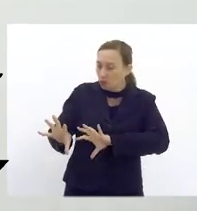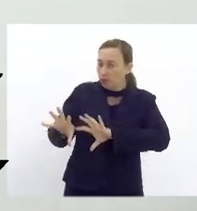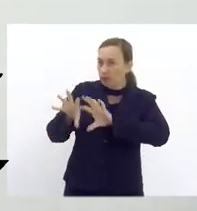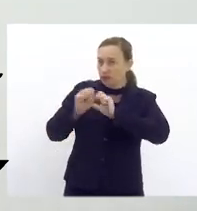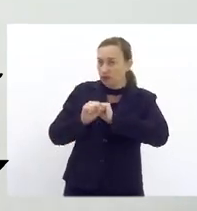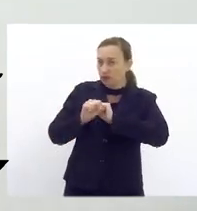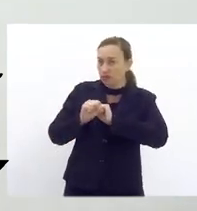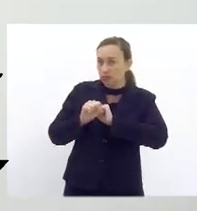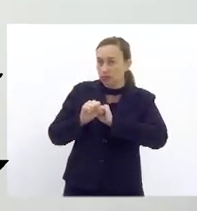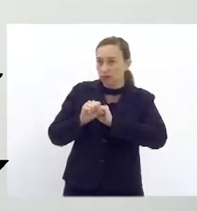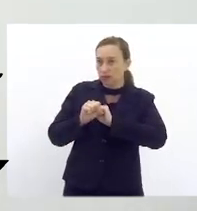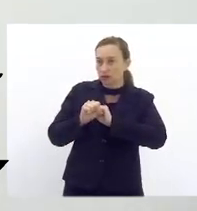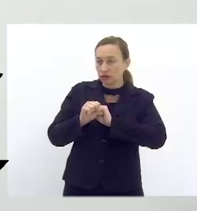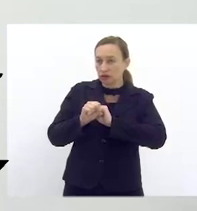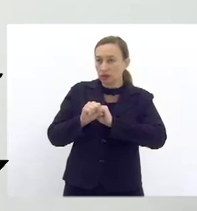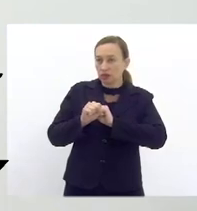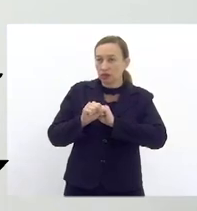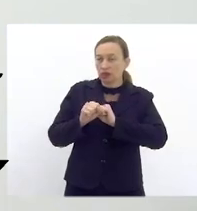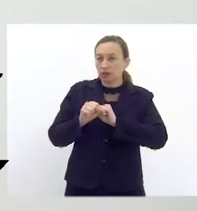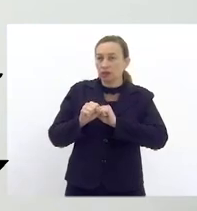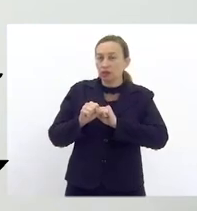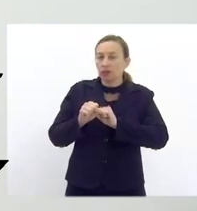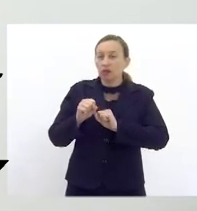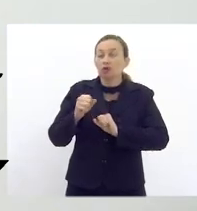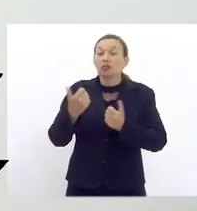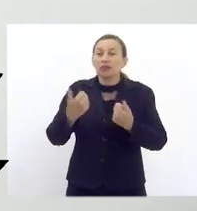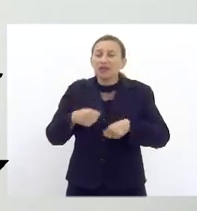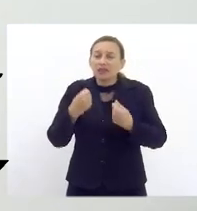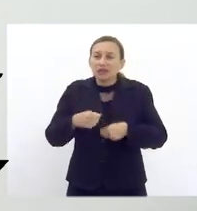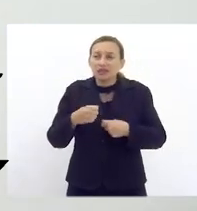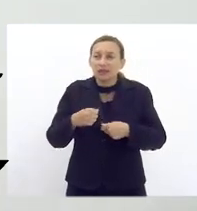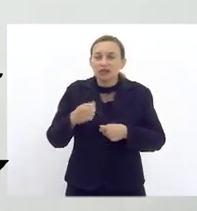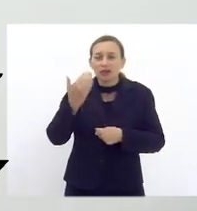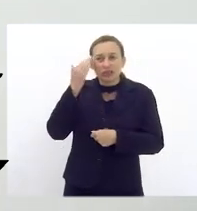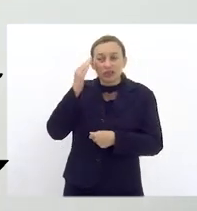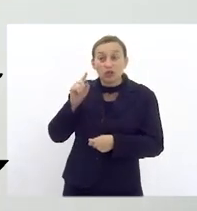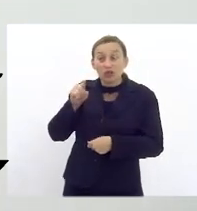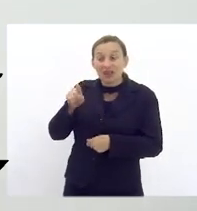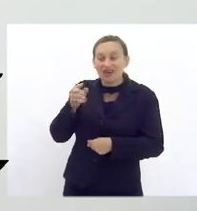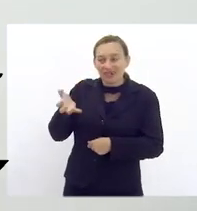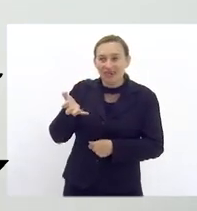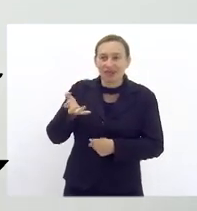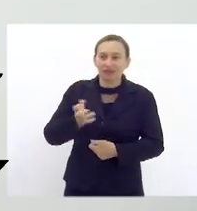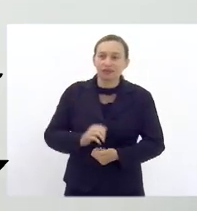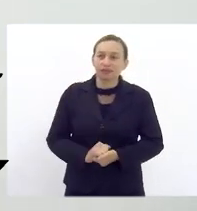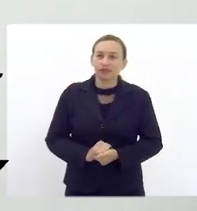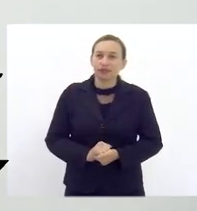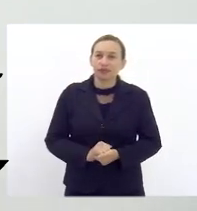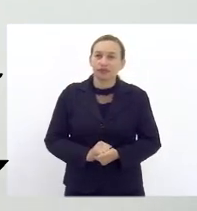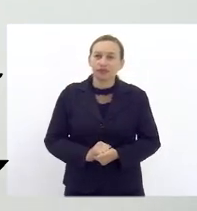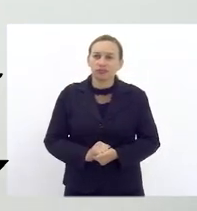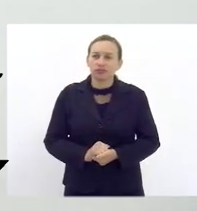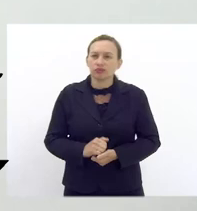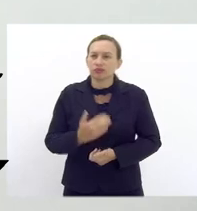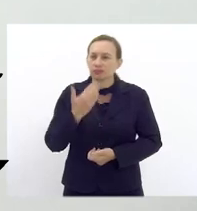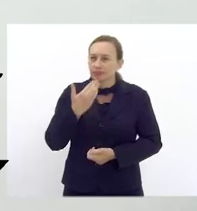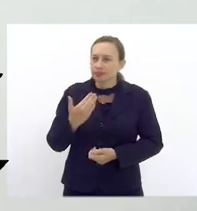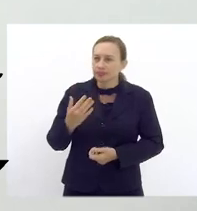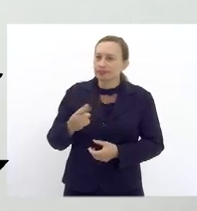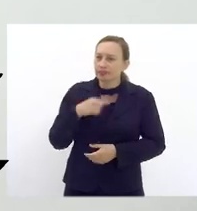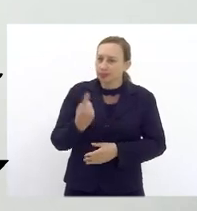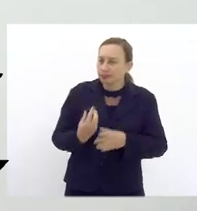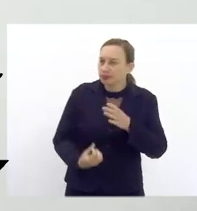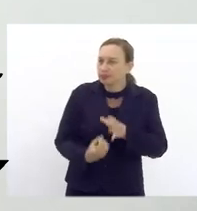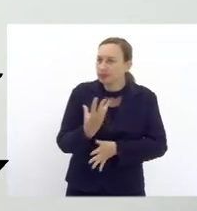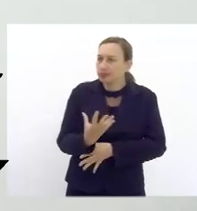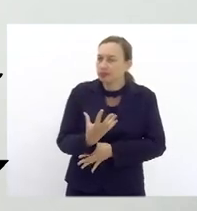que entrar na cabeça dessa pessoa para entender o que que ela vem buscar E aí eu sugiro que a gente cria